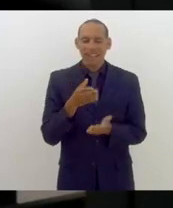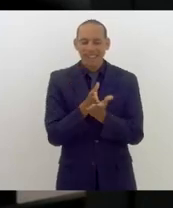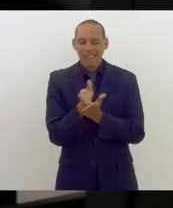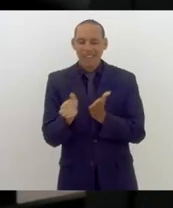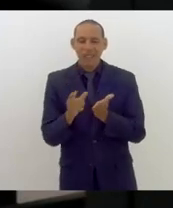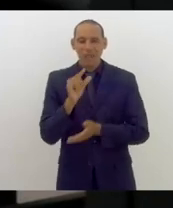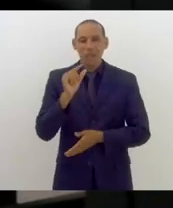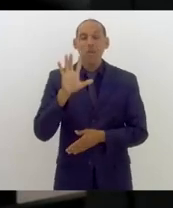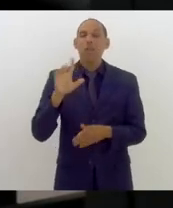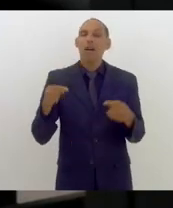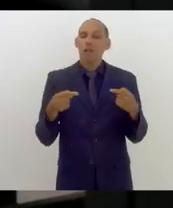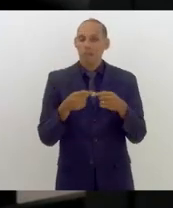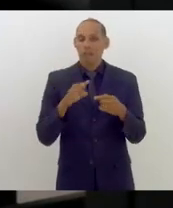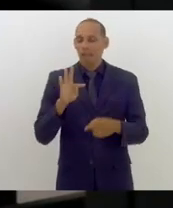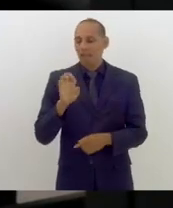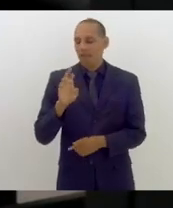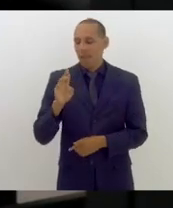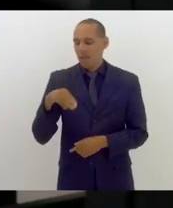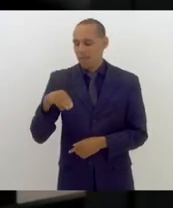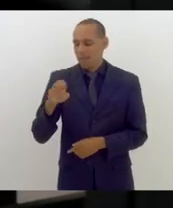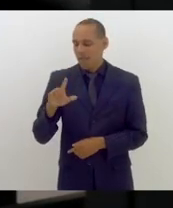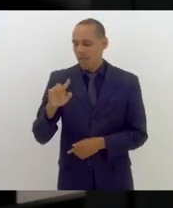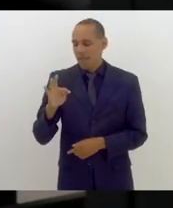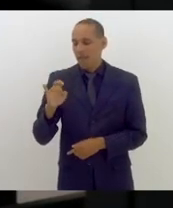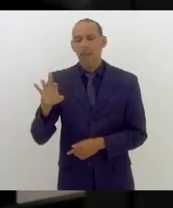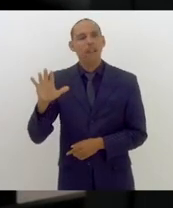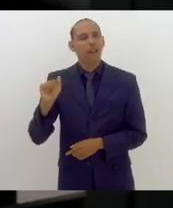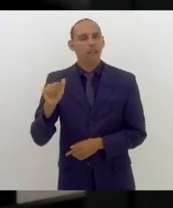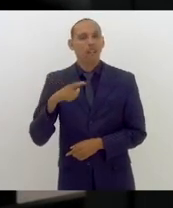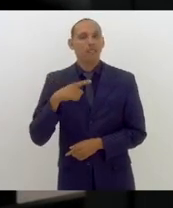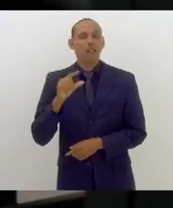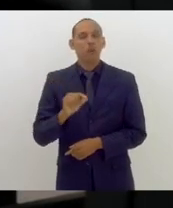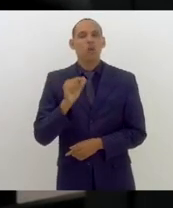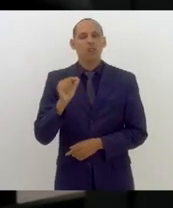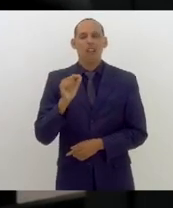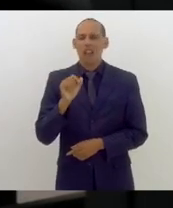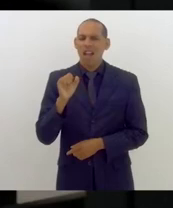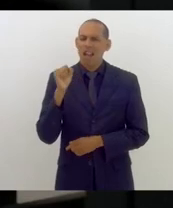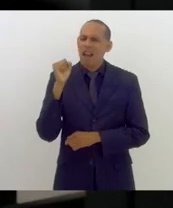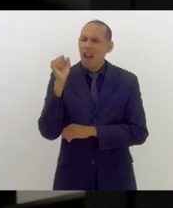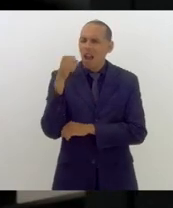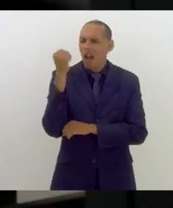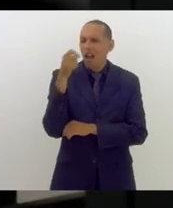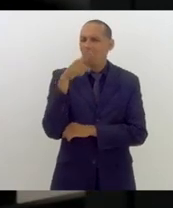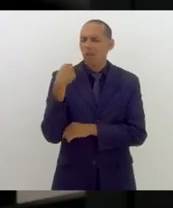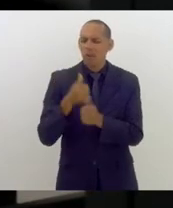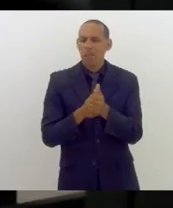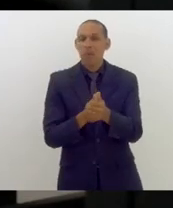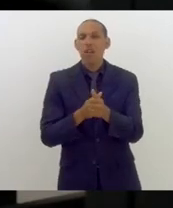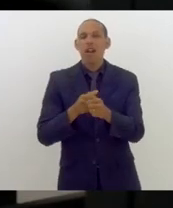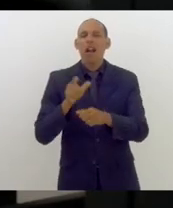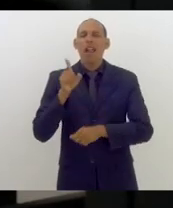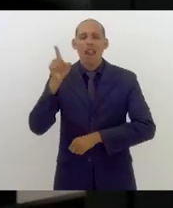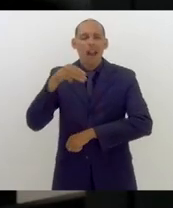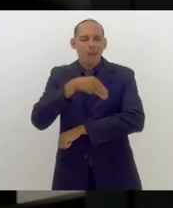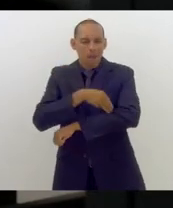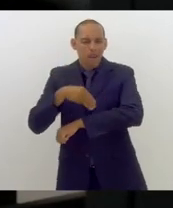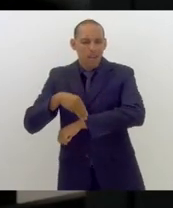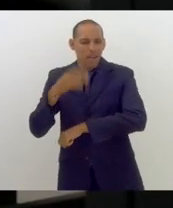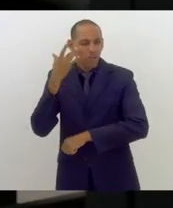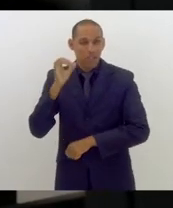pouquinho desse assunto mas tem a ver com termoelétrica é tem uma situação muito grave que a gente está acompanhando de Macaé não sei se é deputada